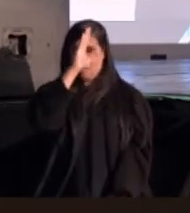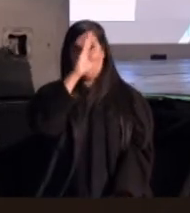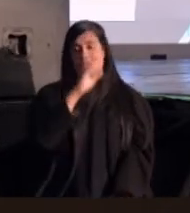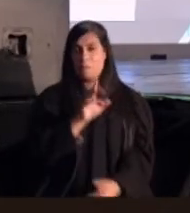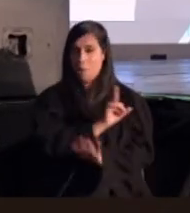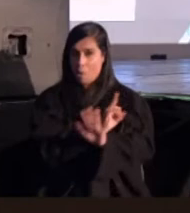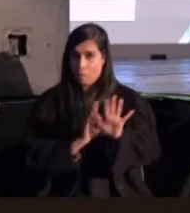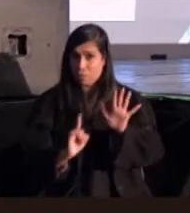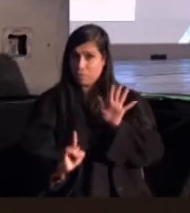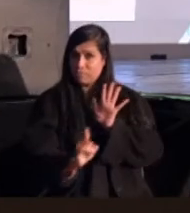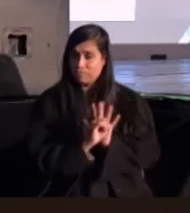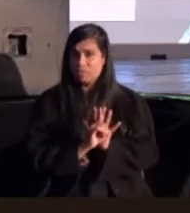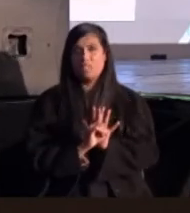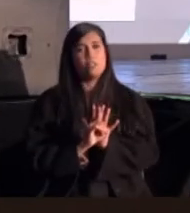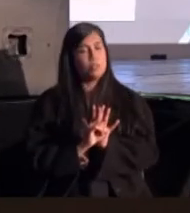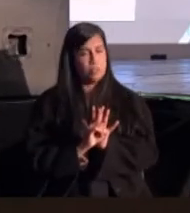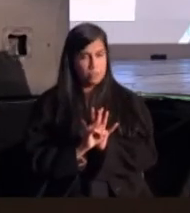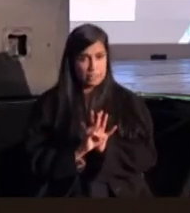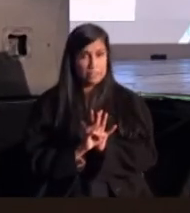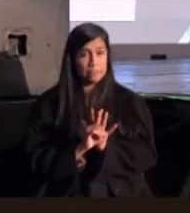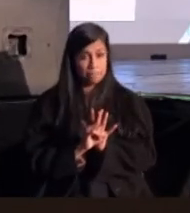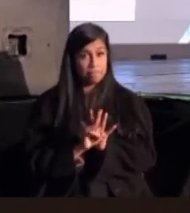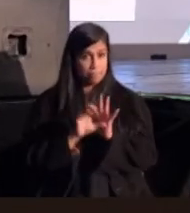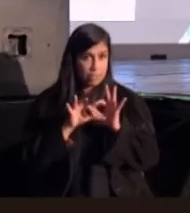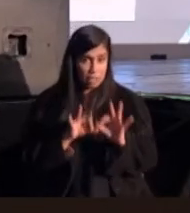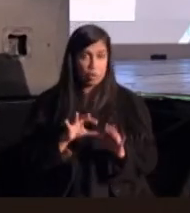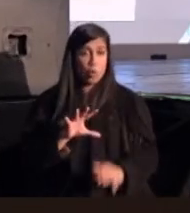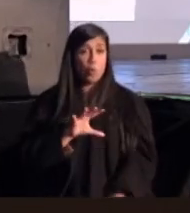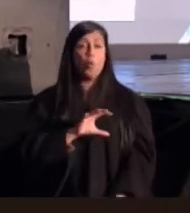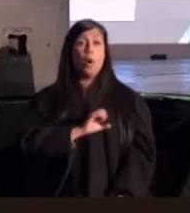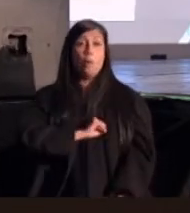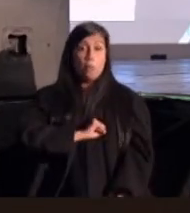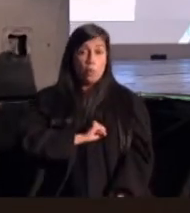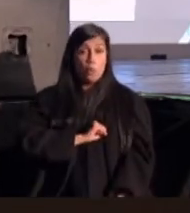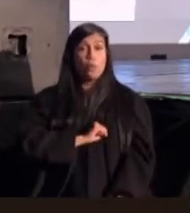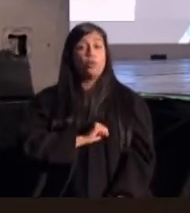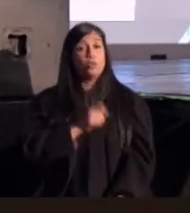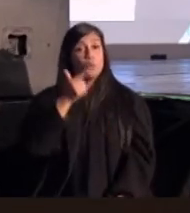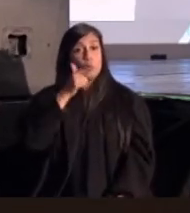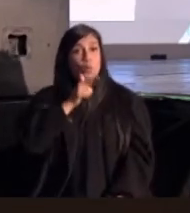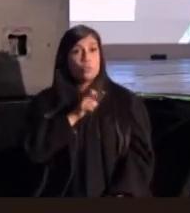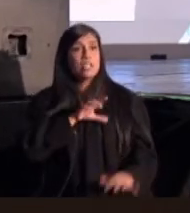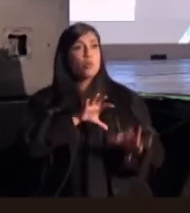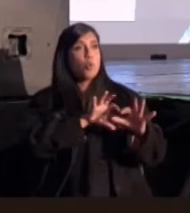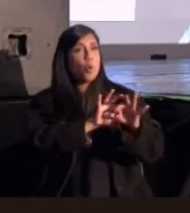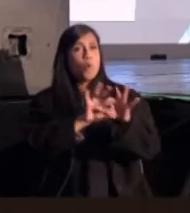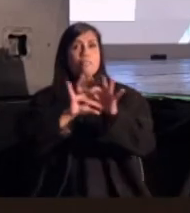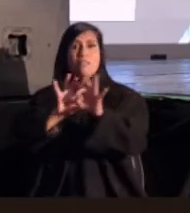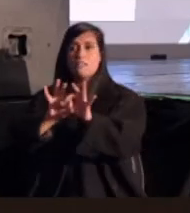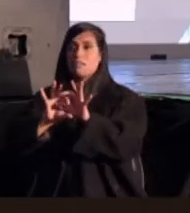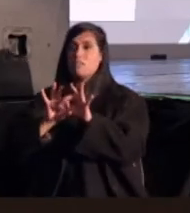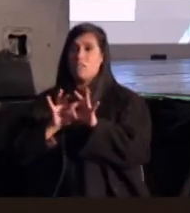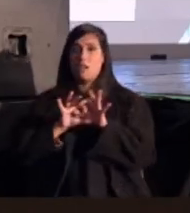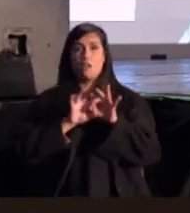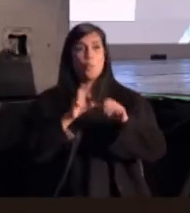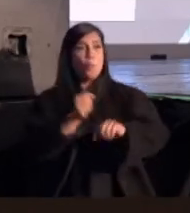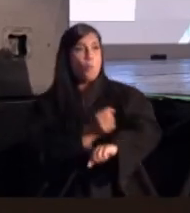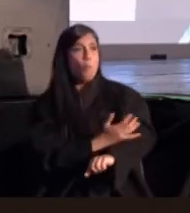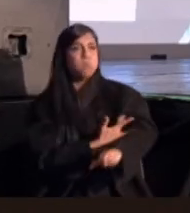quando ele se torna um eixo estruturante, o amor é capaz de utilizar os outros afetos como ferramentas